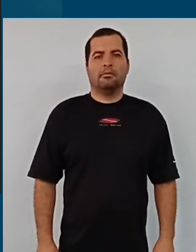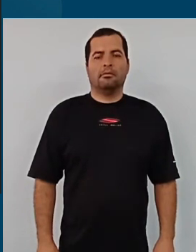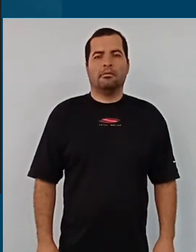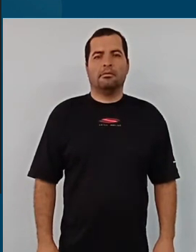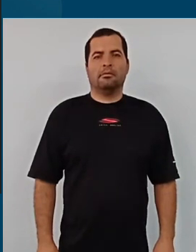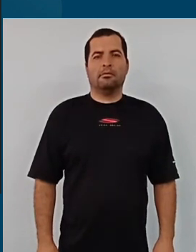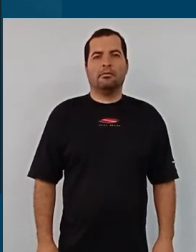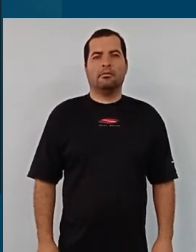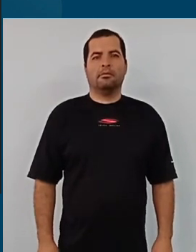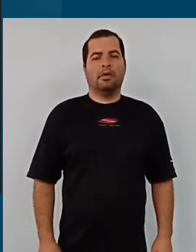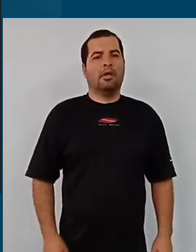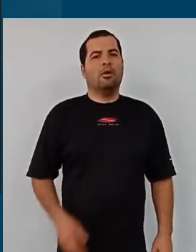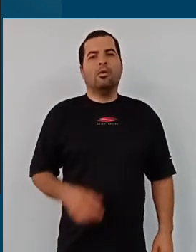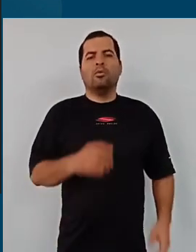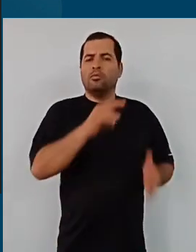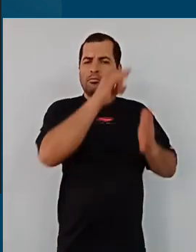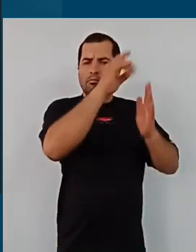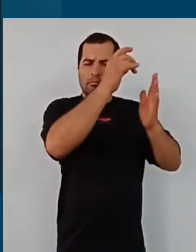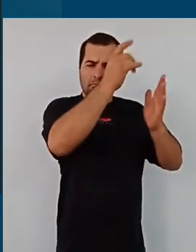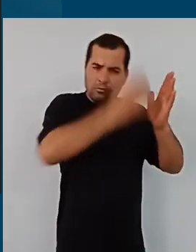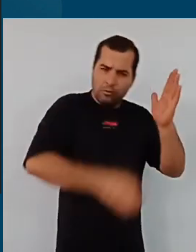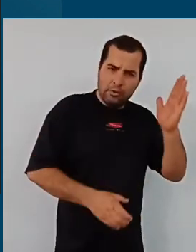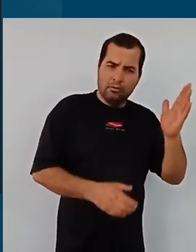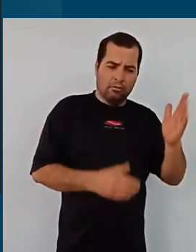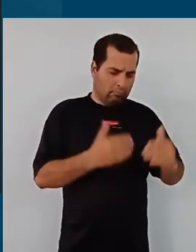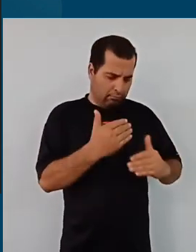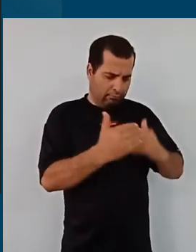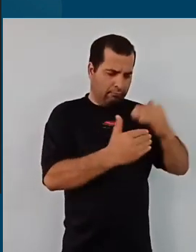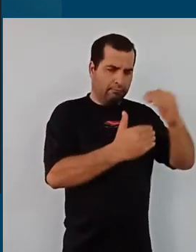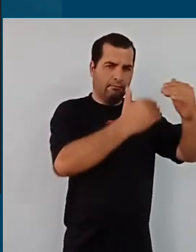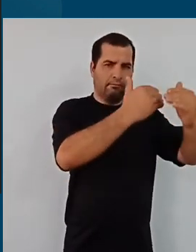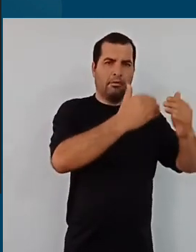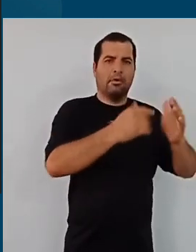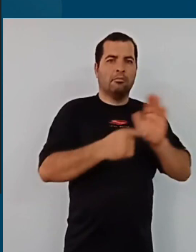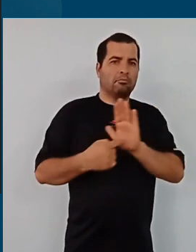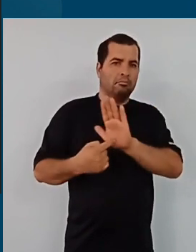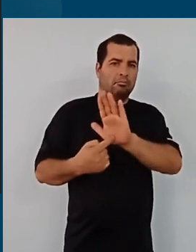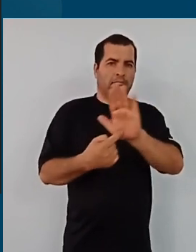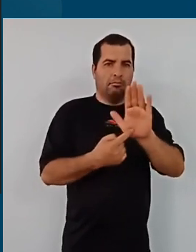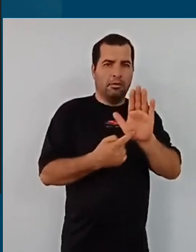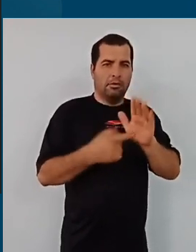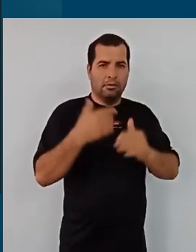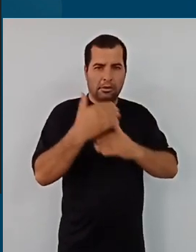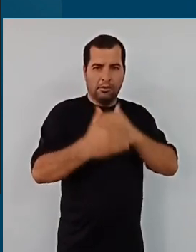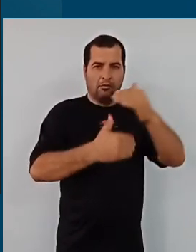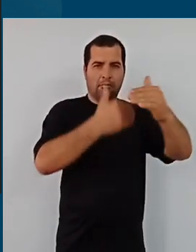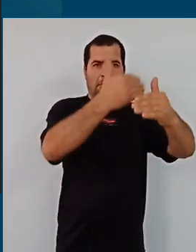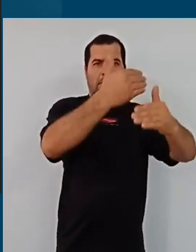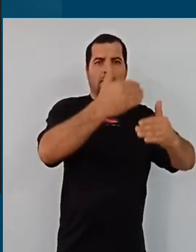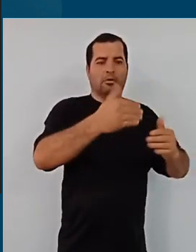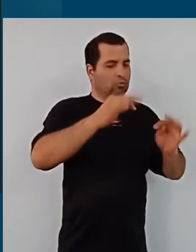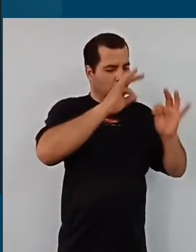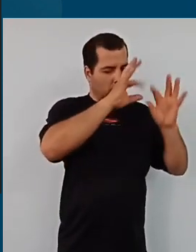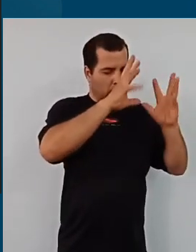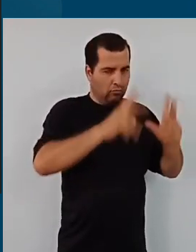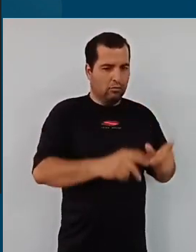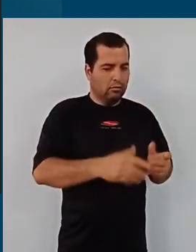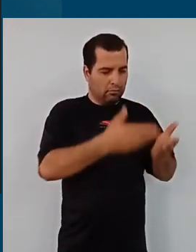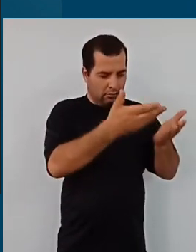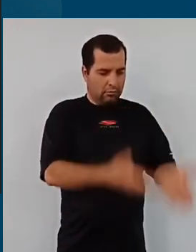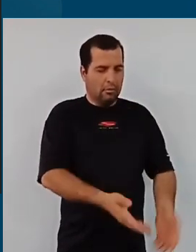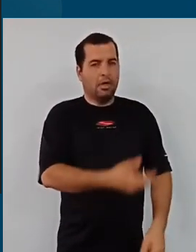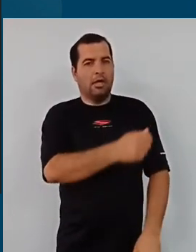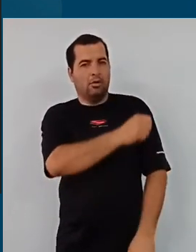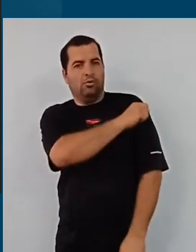A estrutura curricular vem com a seguinte proposta para o desenvolvimento integral dos